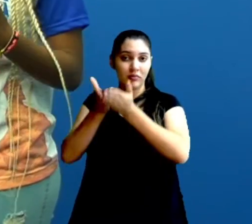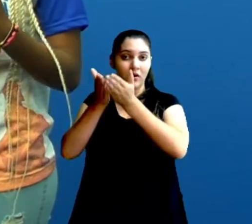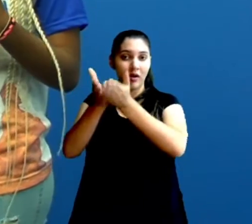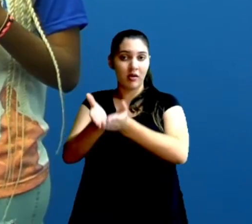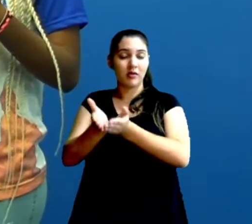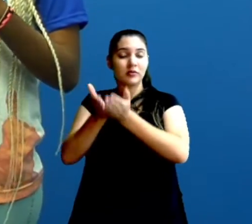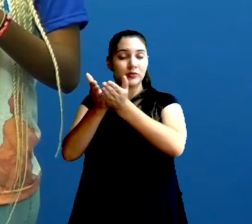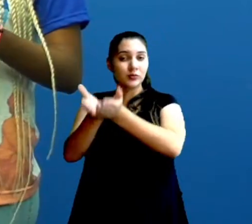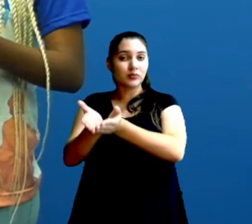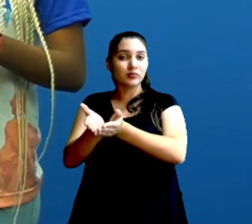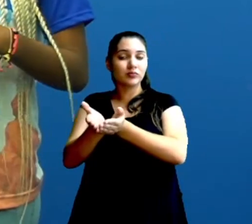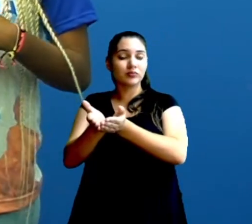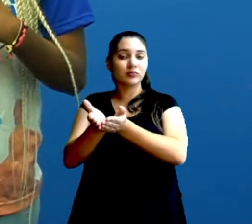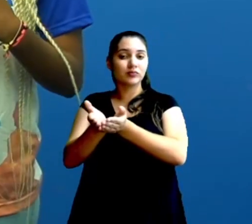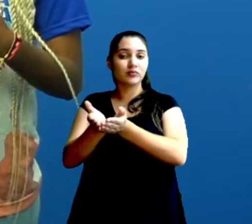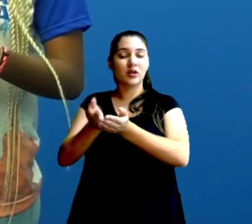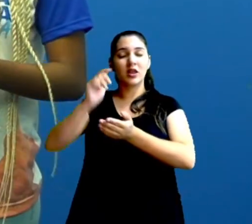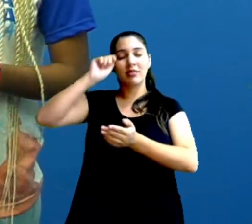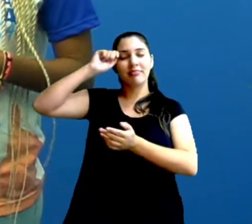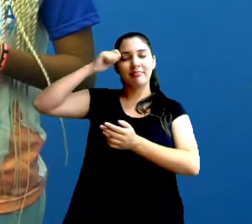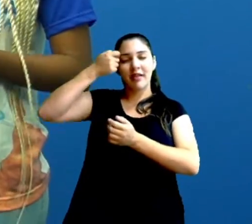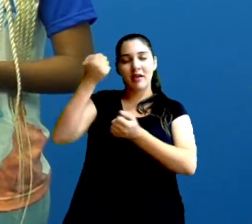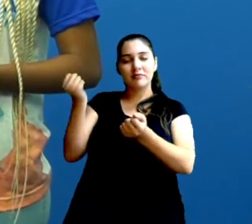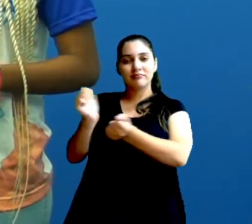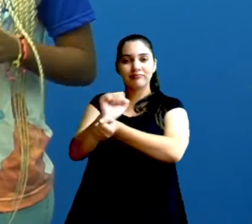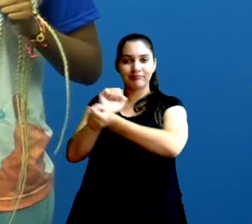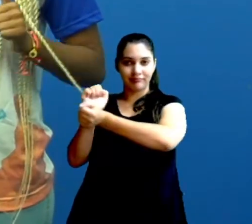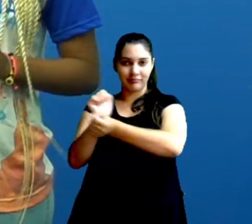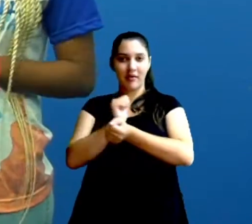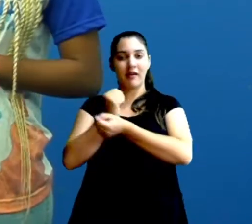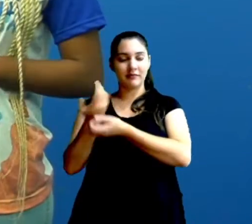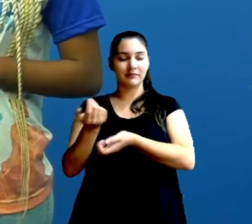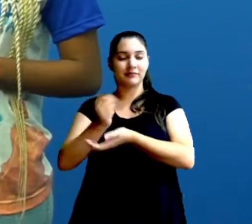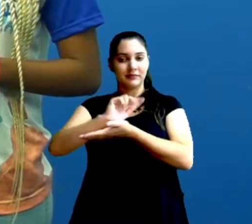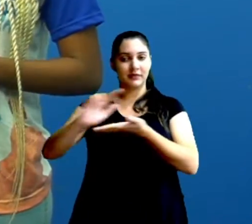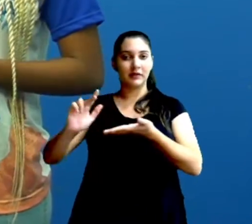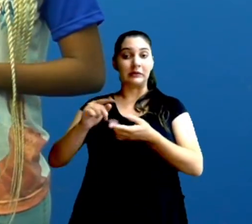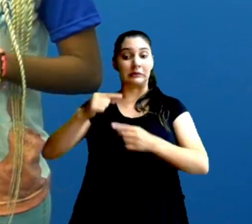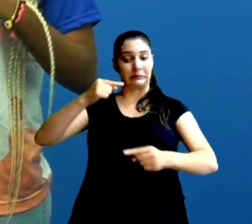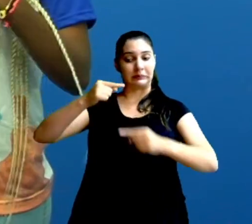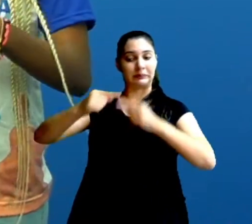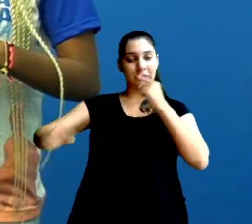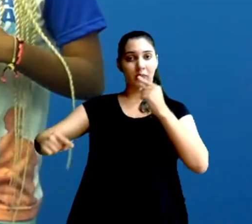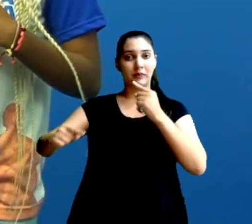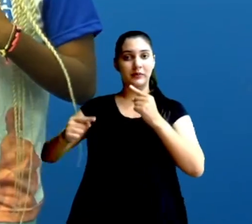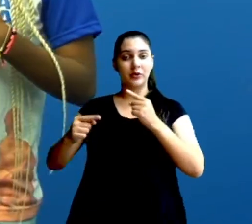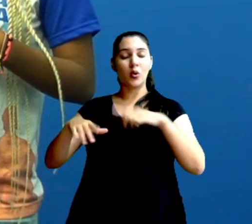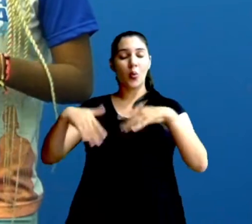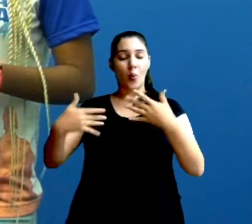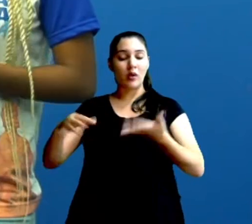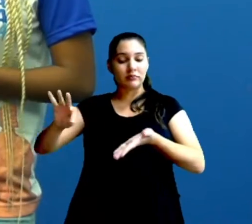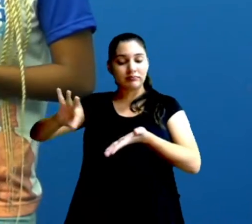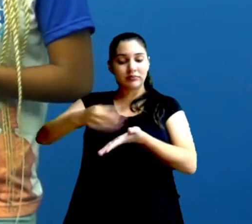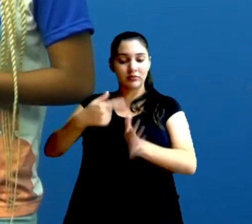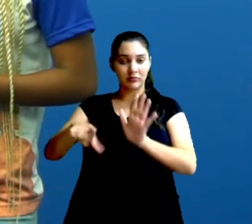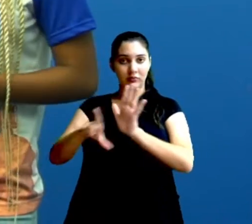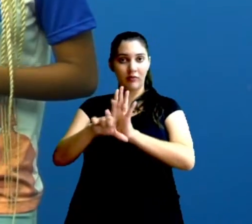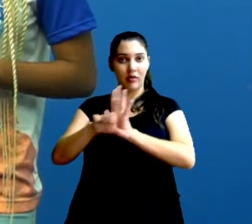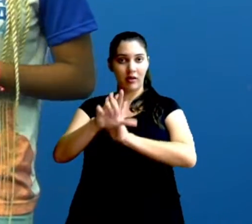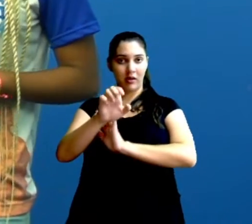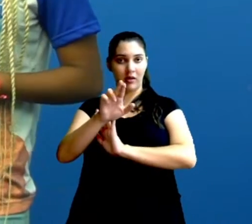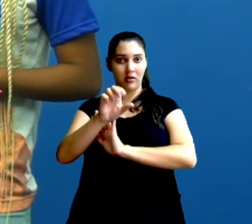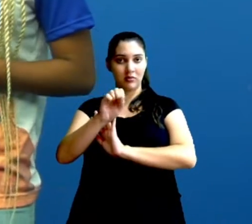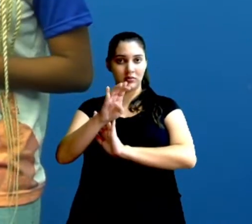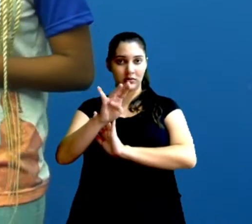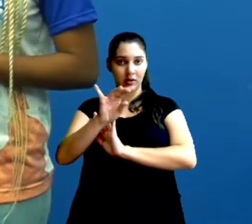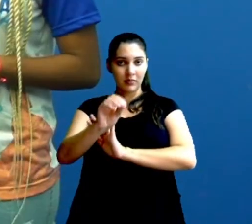né? De negros, escravizados, etc. Então foi proibido, tá certo? Quando sancionou essa lei.